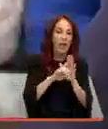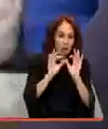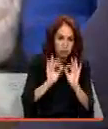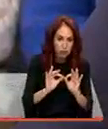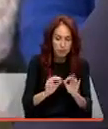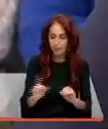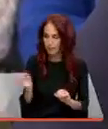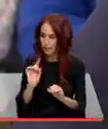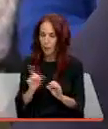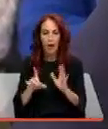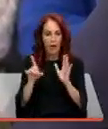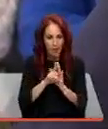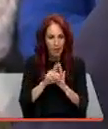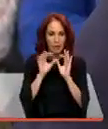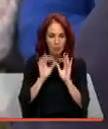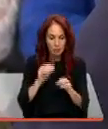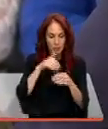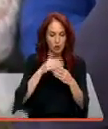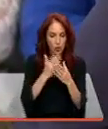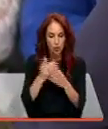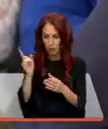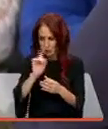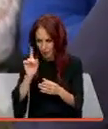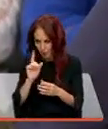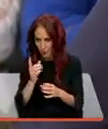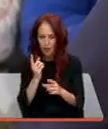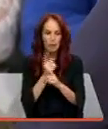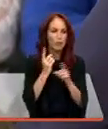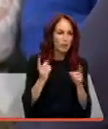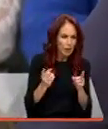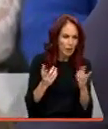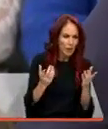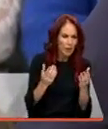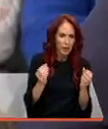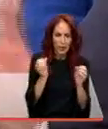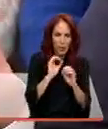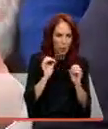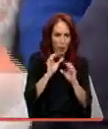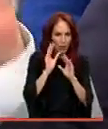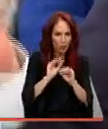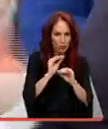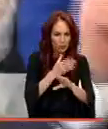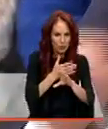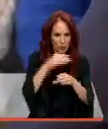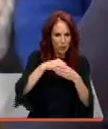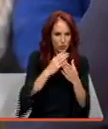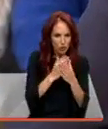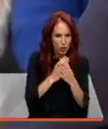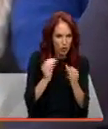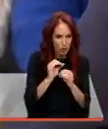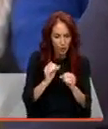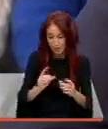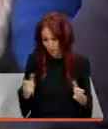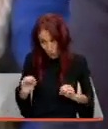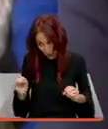dizer que sim mas não é publicada online e é uma pena sem que fazer para nos dizer isso é teórico portagens vão resolver daqui a